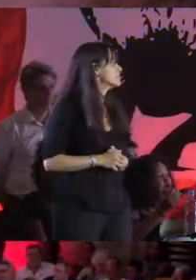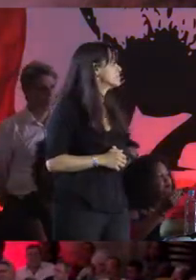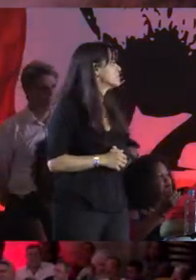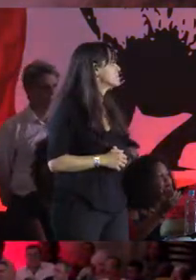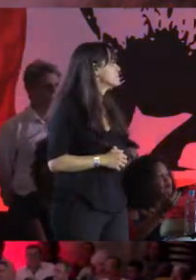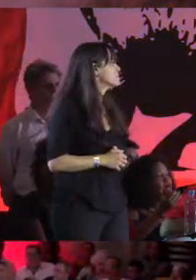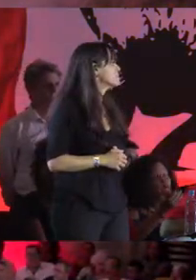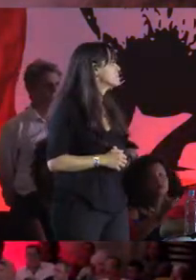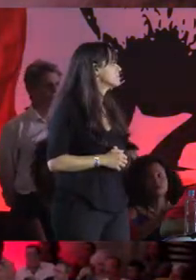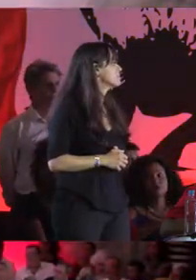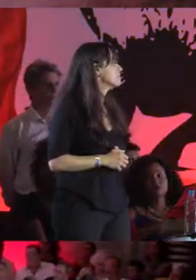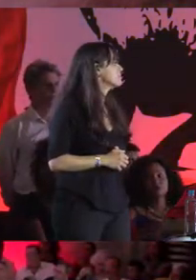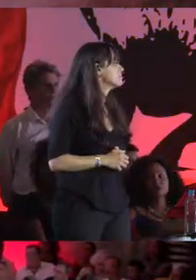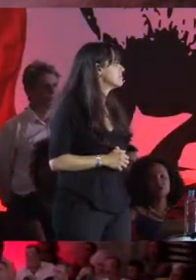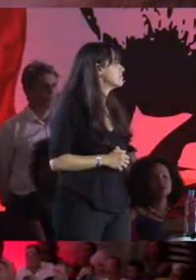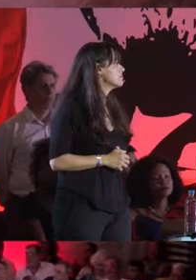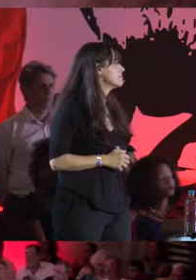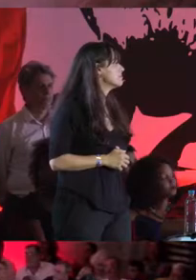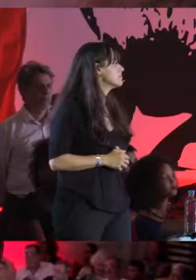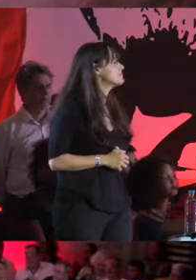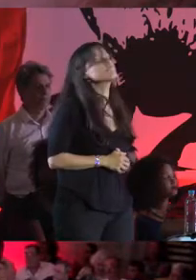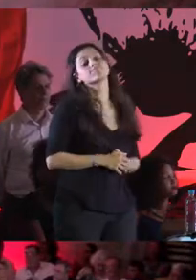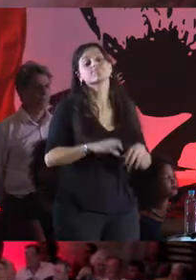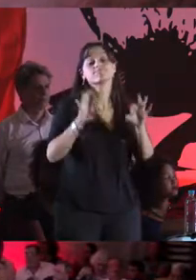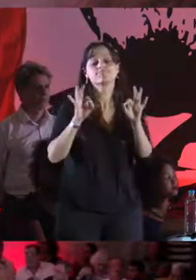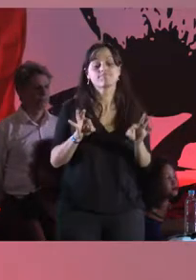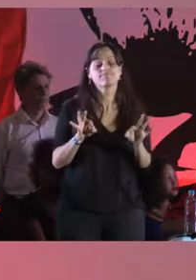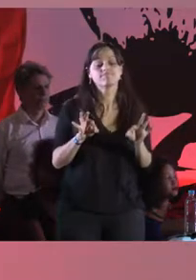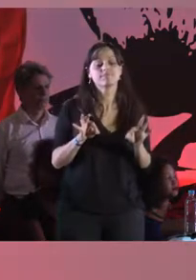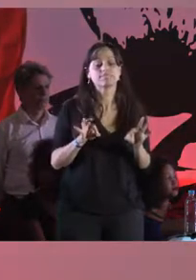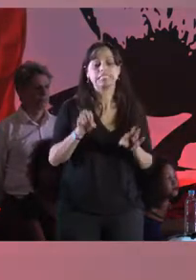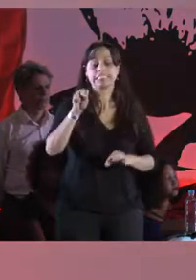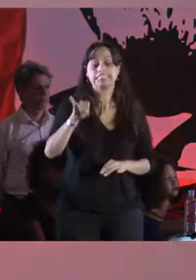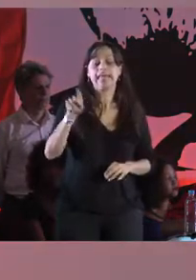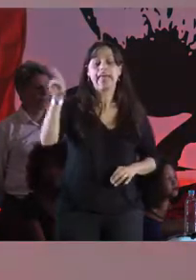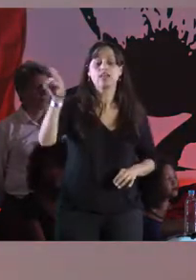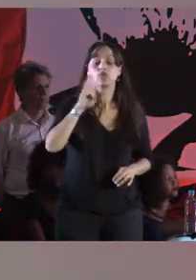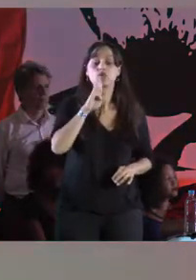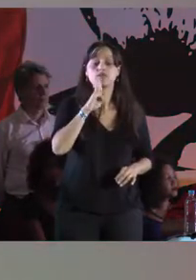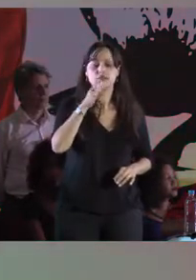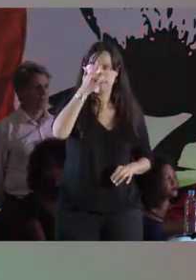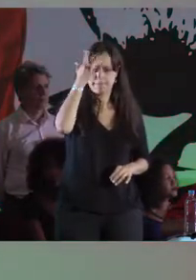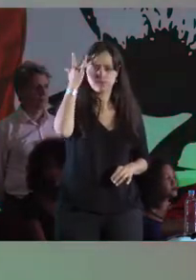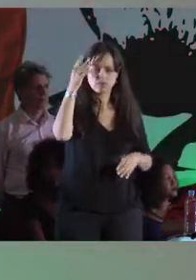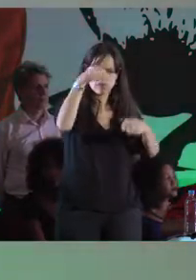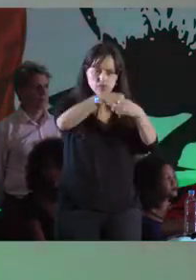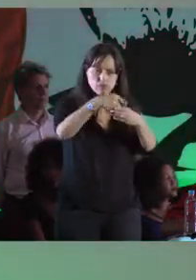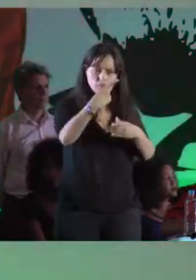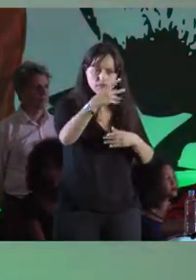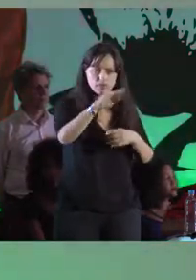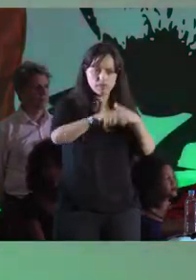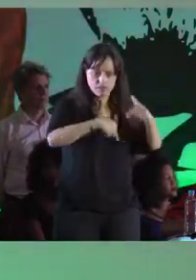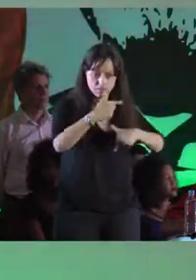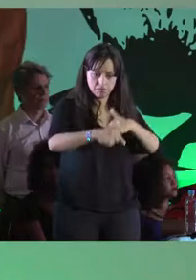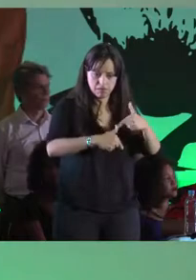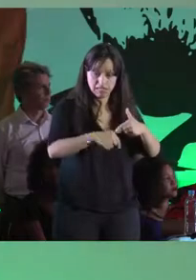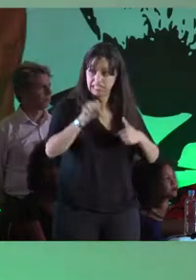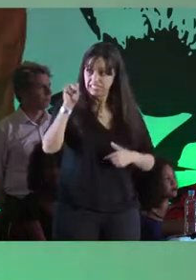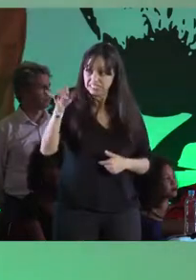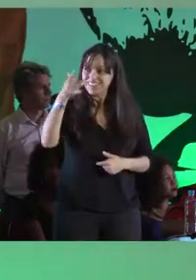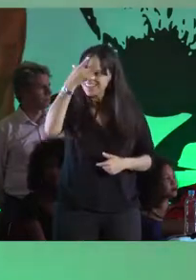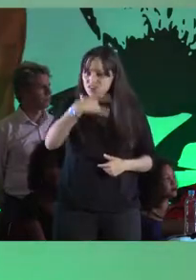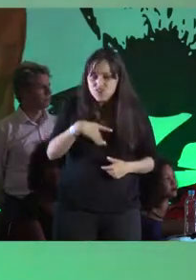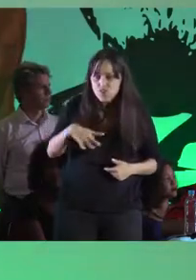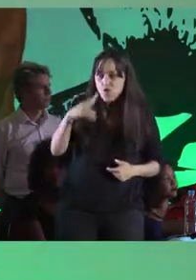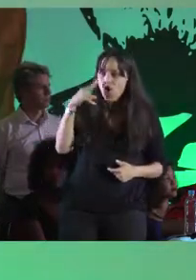E certamente, se ele conhecesse as pessoas que militam no PT, se ele conhecesse as